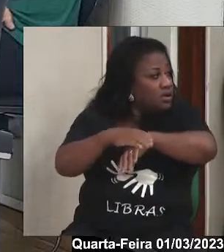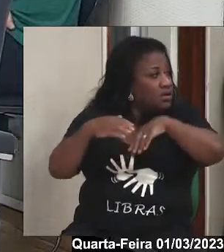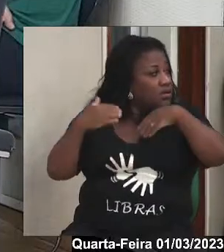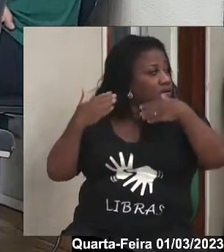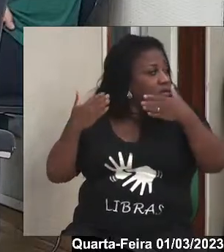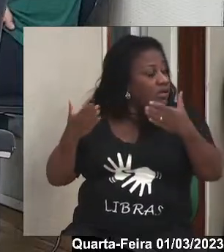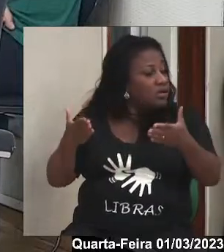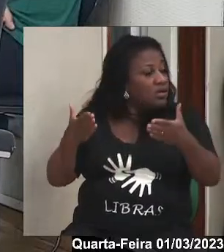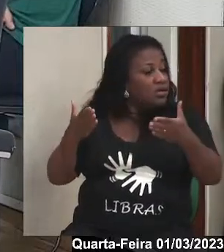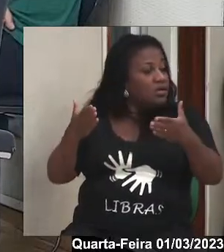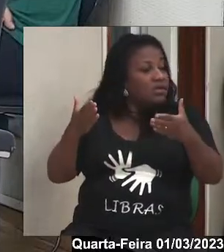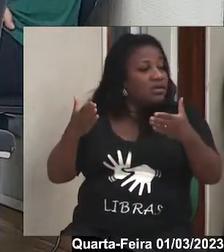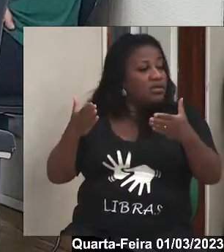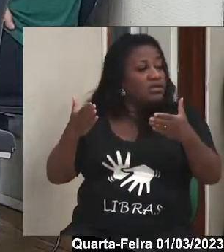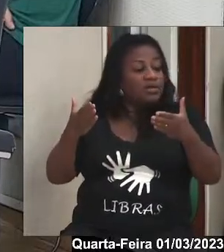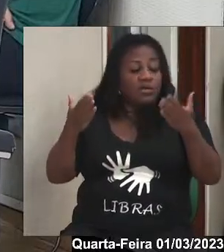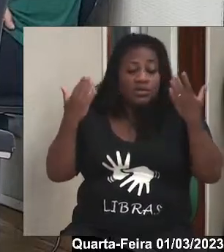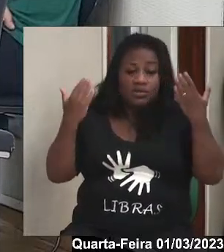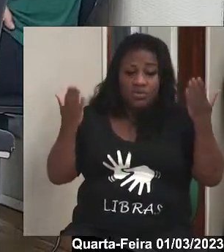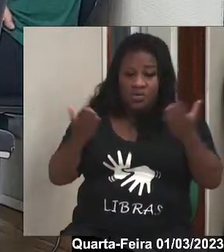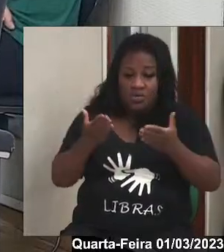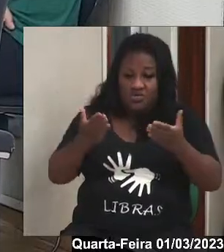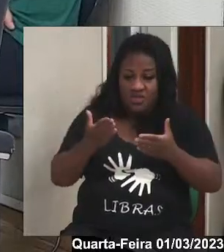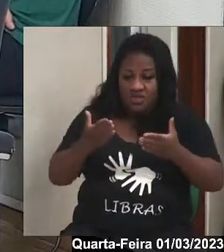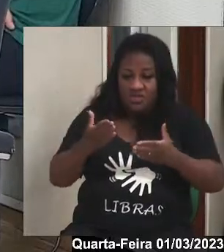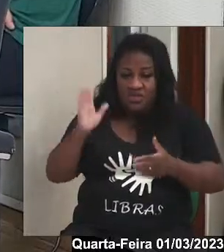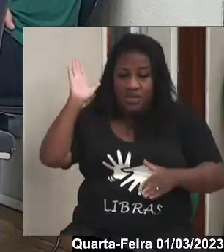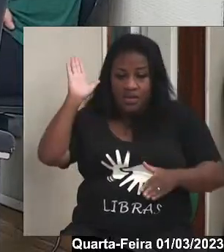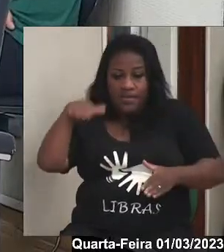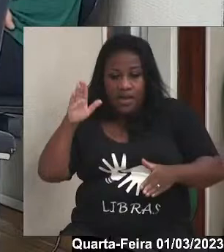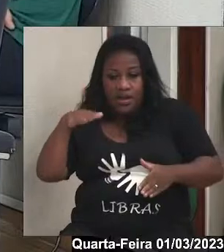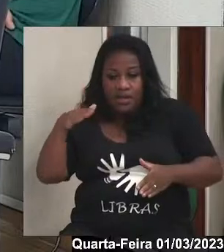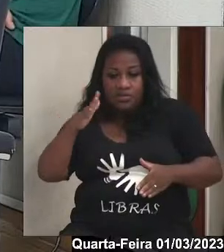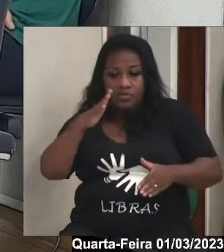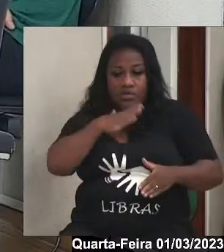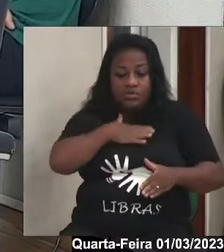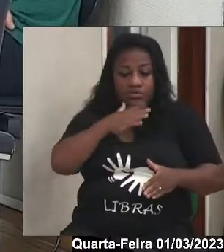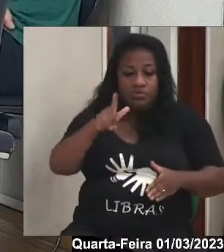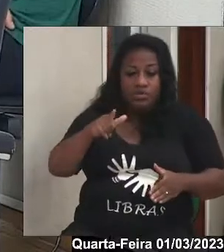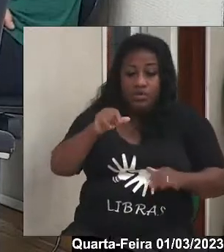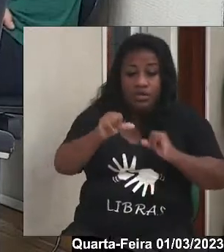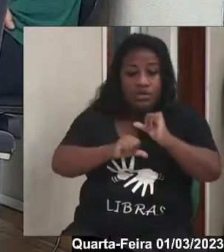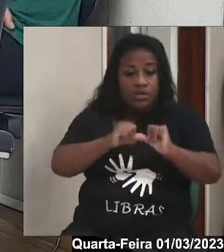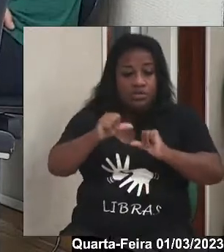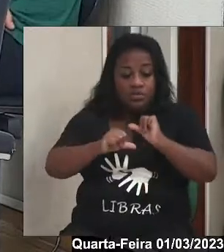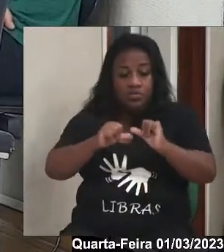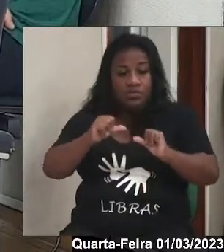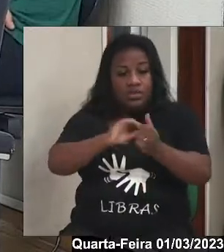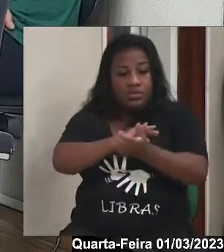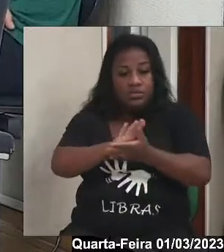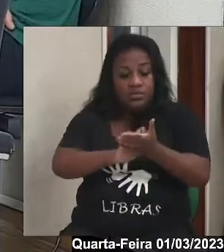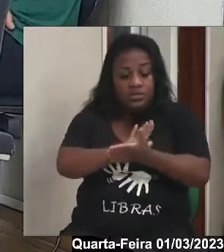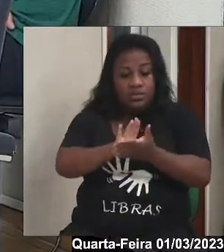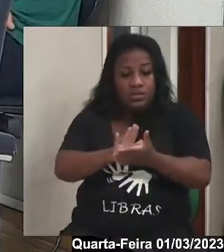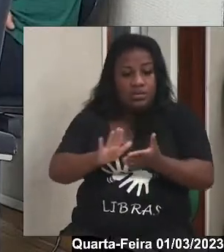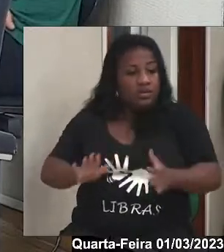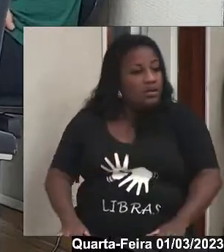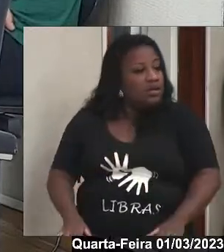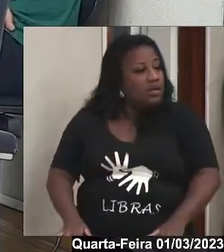te aplaudir. Mas agora, vim com moralismo barato para cima de mim, não. Porque isso não muda nada na vida das pessoas.